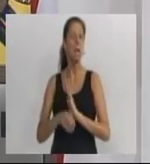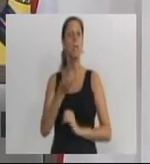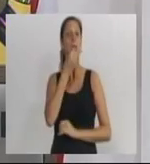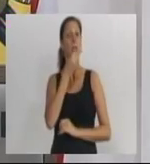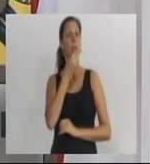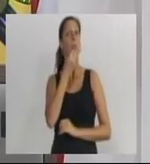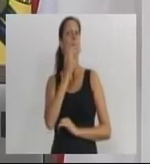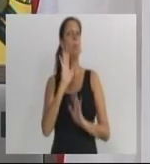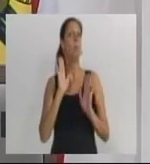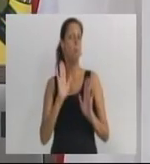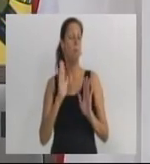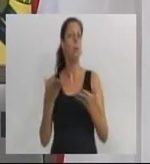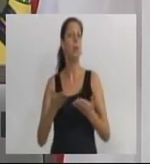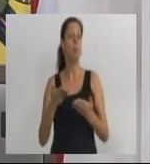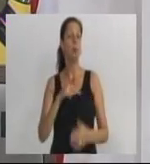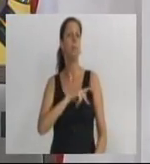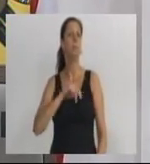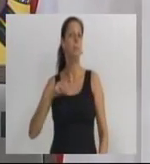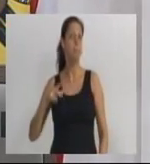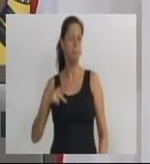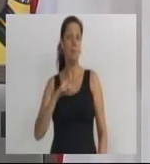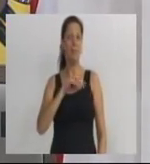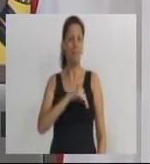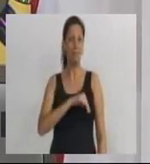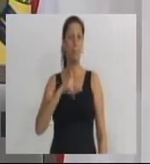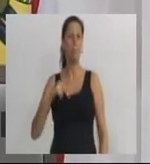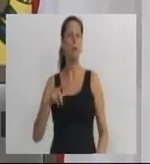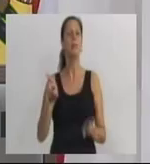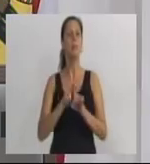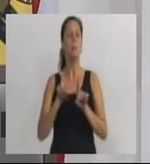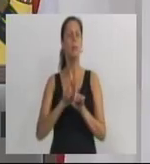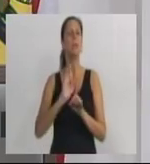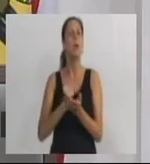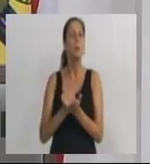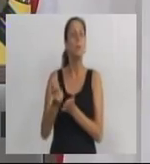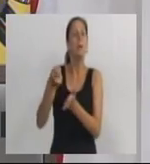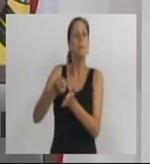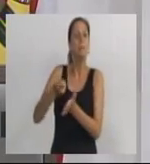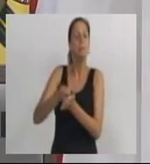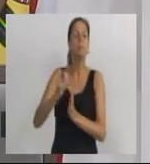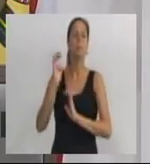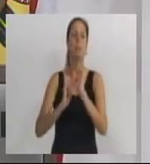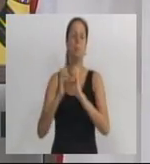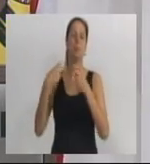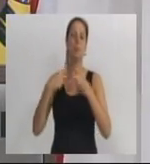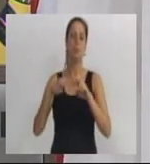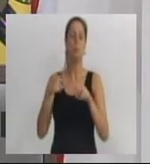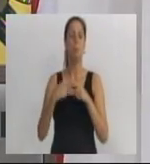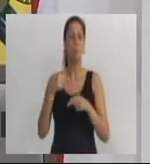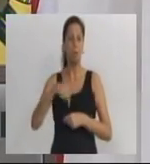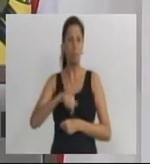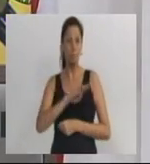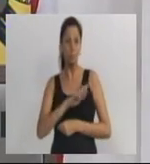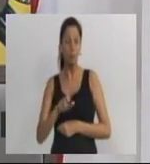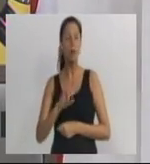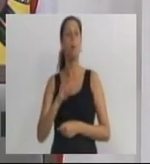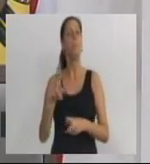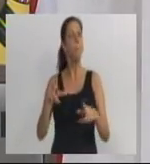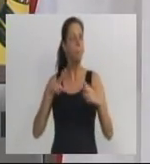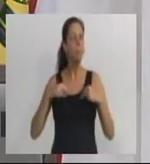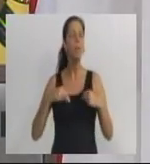Público, né, um pouco demorado, né, mas está começando a exigir dessa nova empresa também algumas coisas. Porque aqui em Blumenau, o povo merece